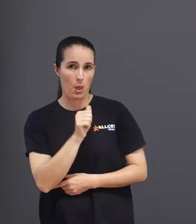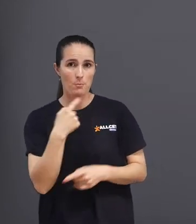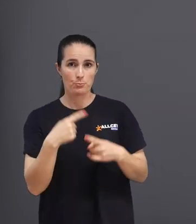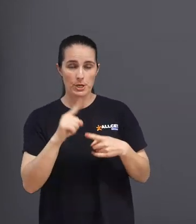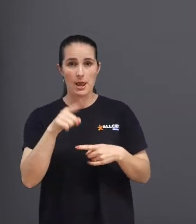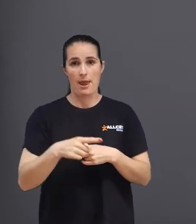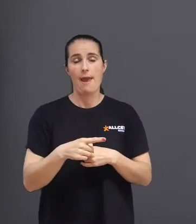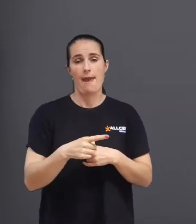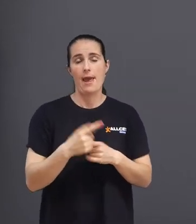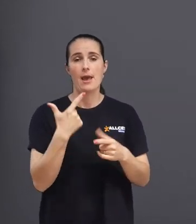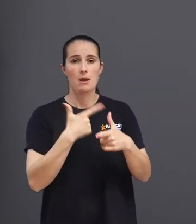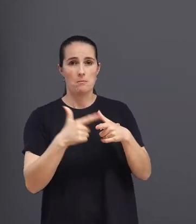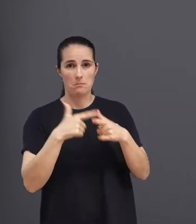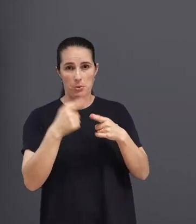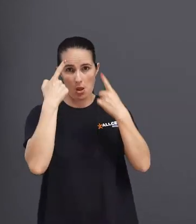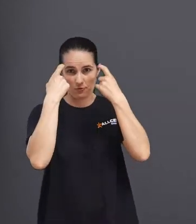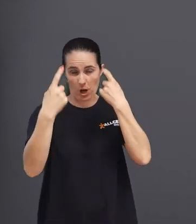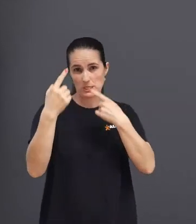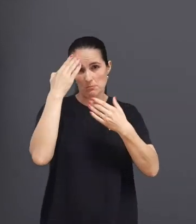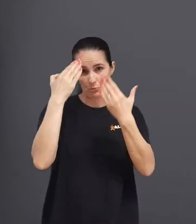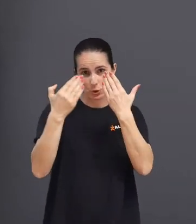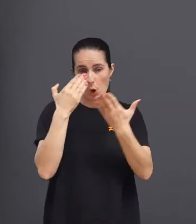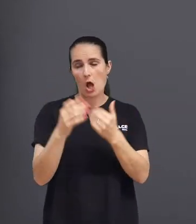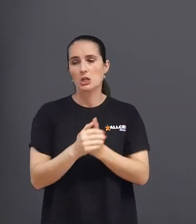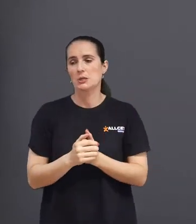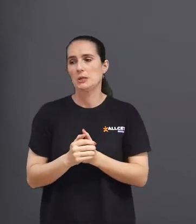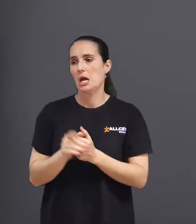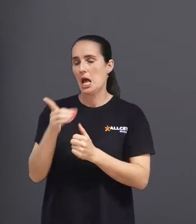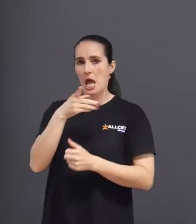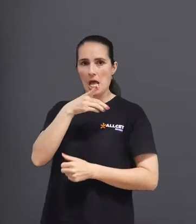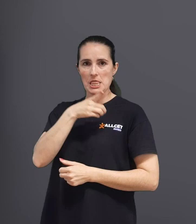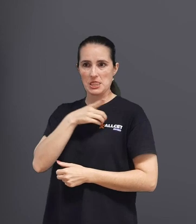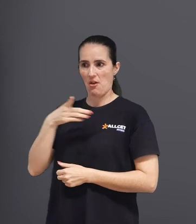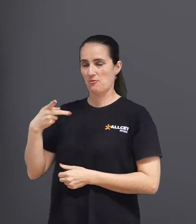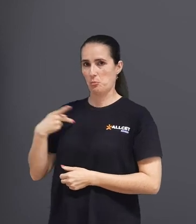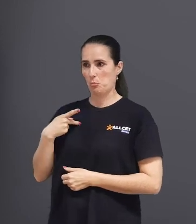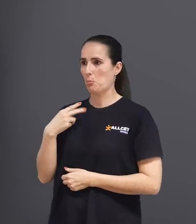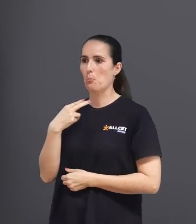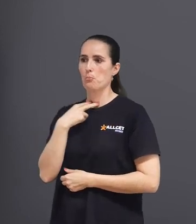e o policial falou que não era crime, que ele não tinha feito nada.